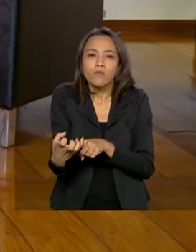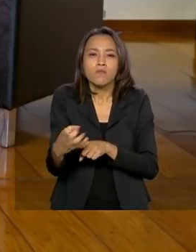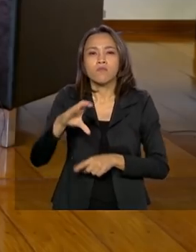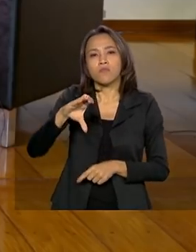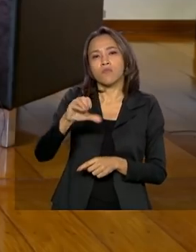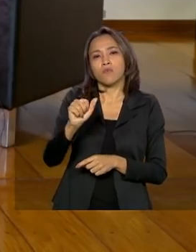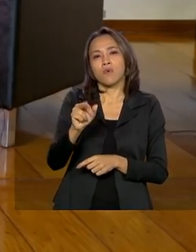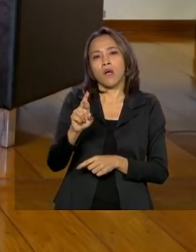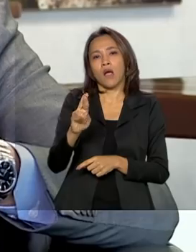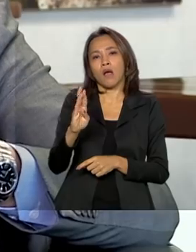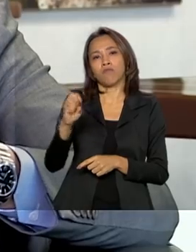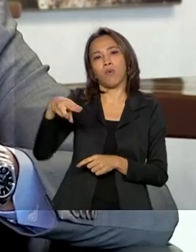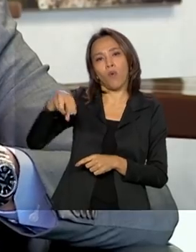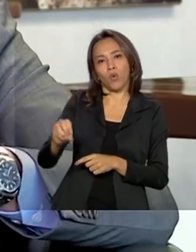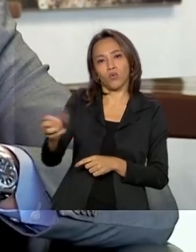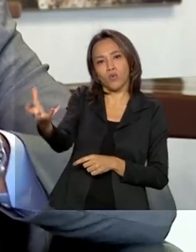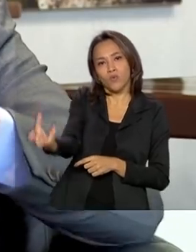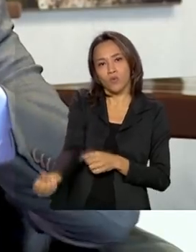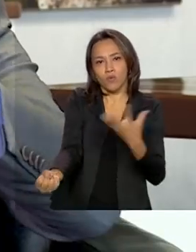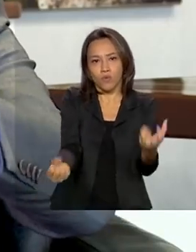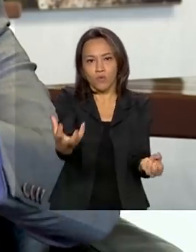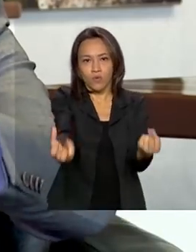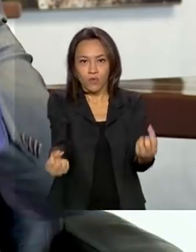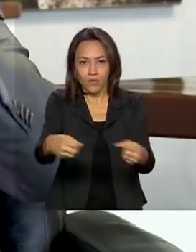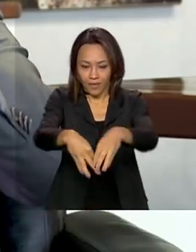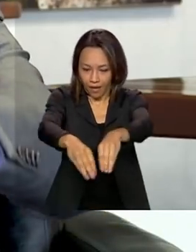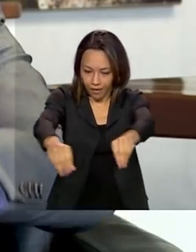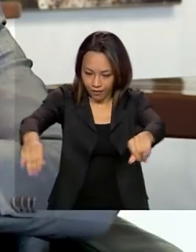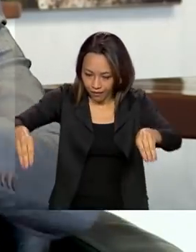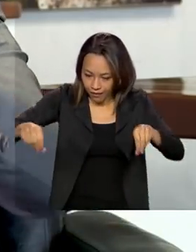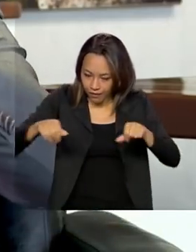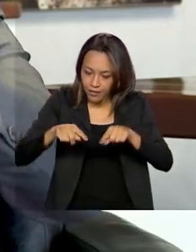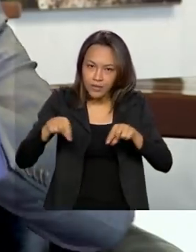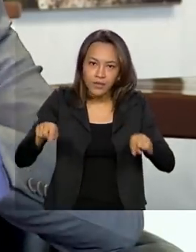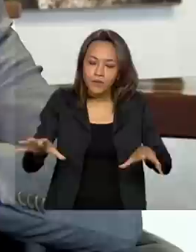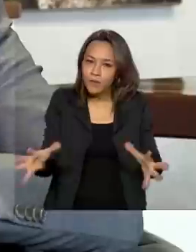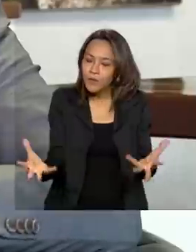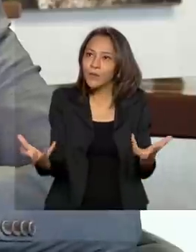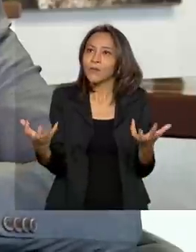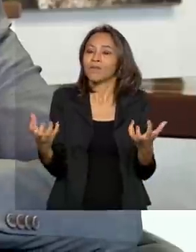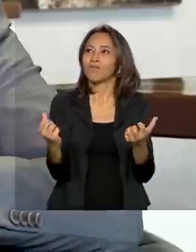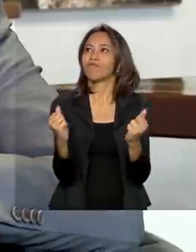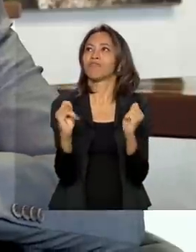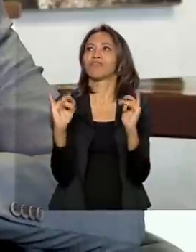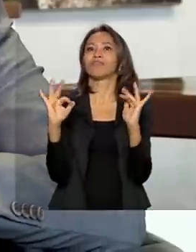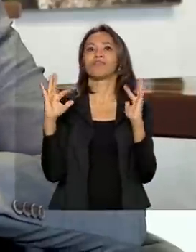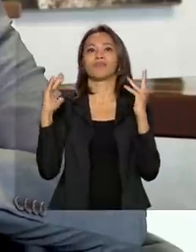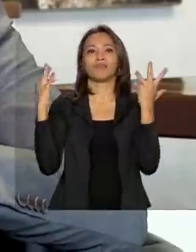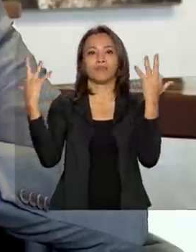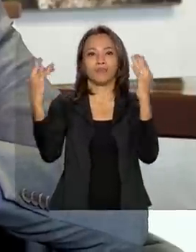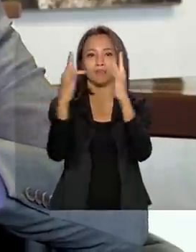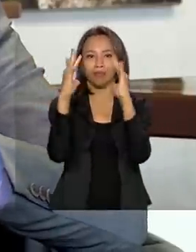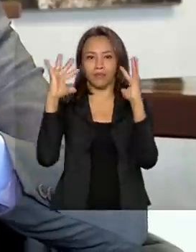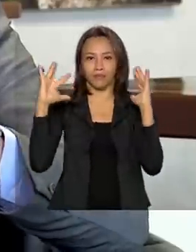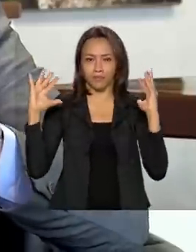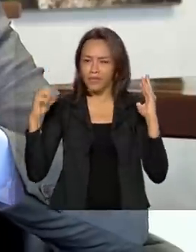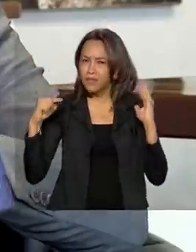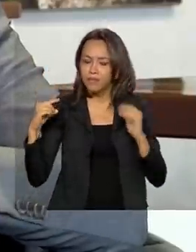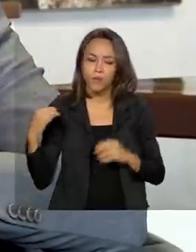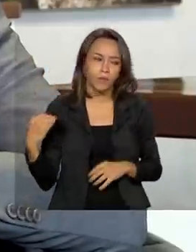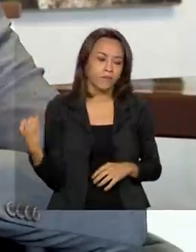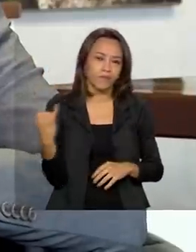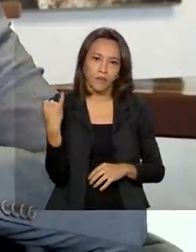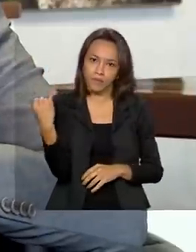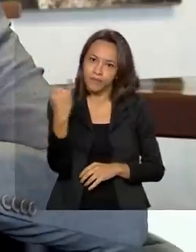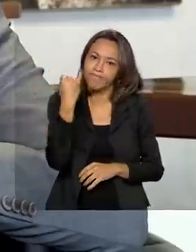desmatamento evitado, quanto aquele que foi a absorção maior, que é a floresta em regeneração. Então, isso é muito